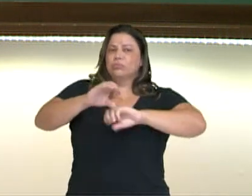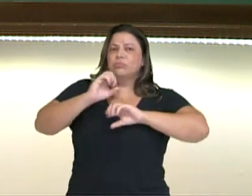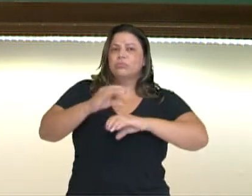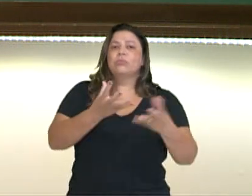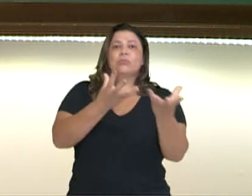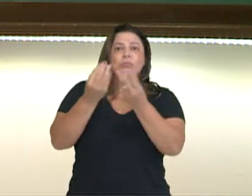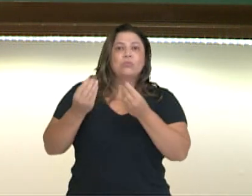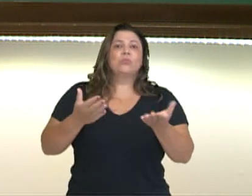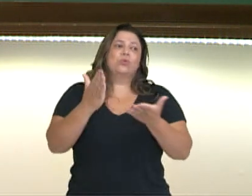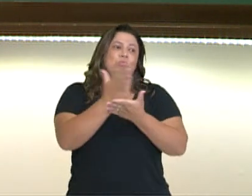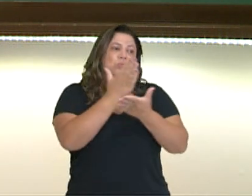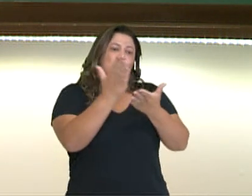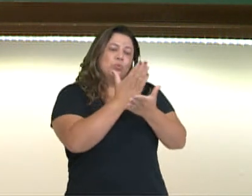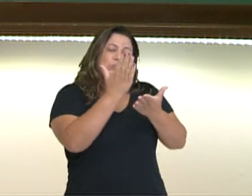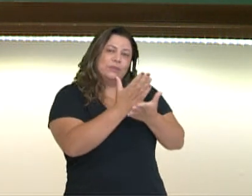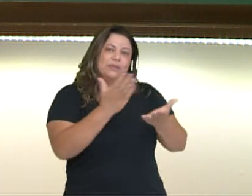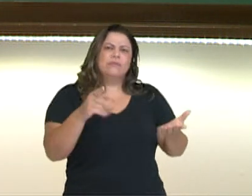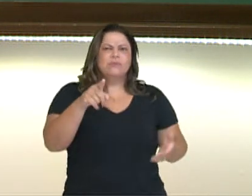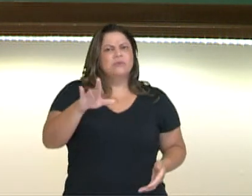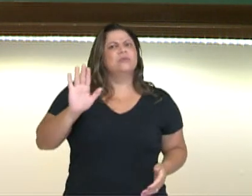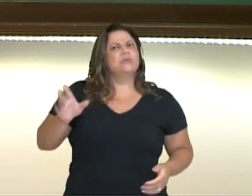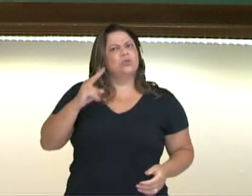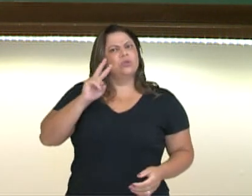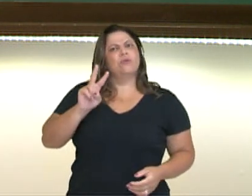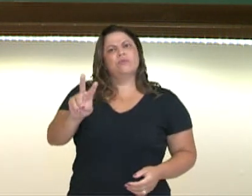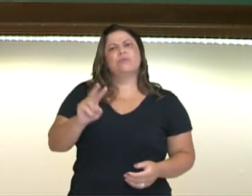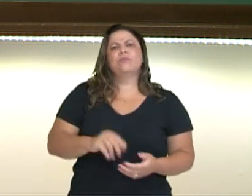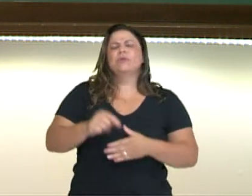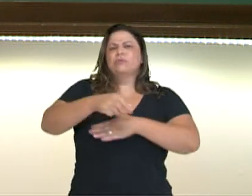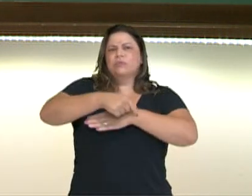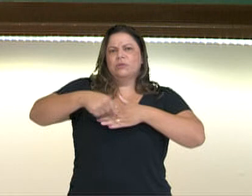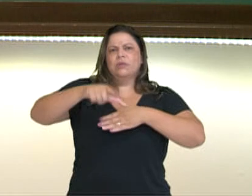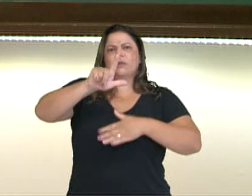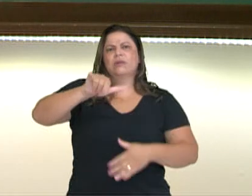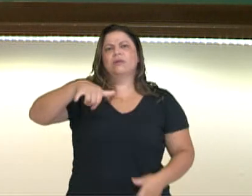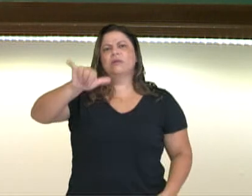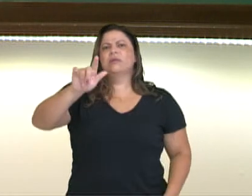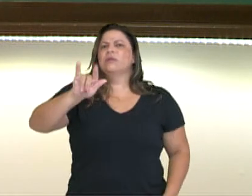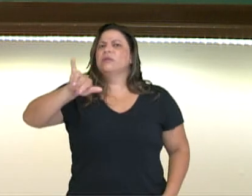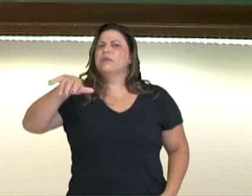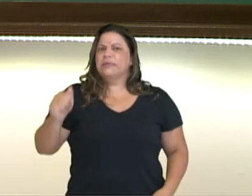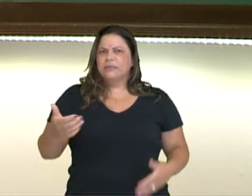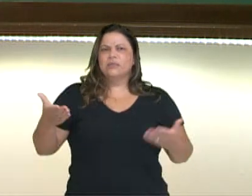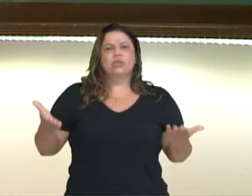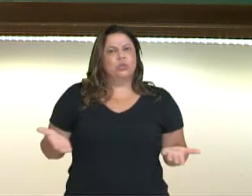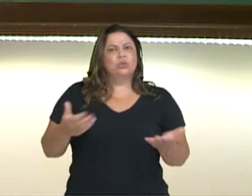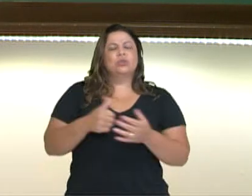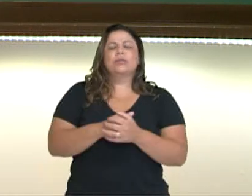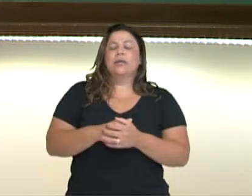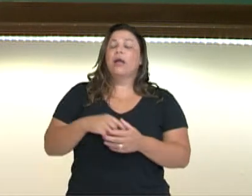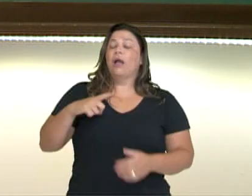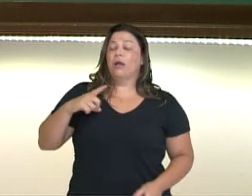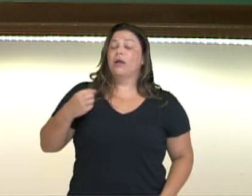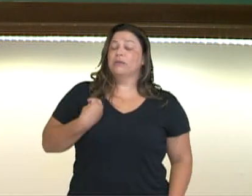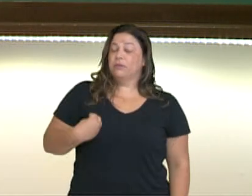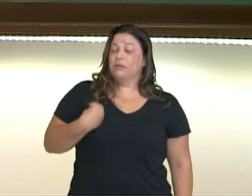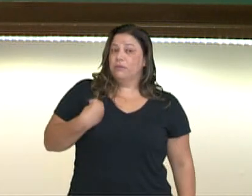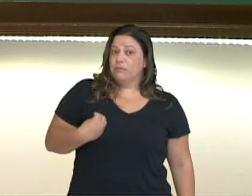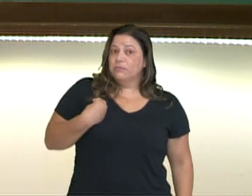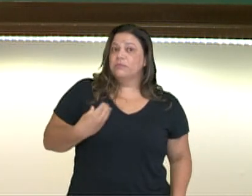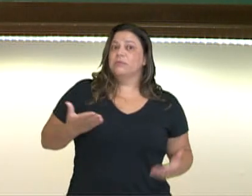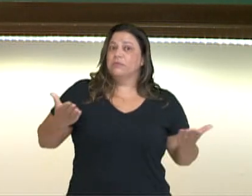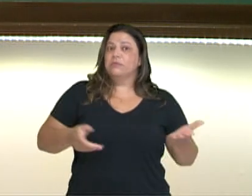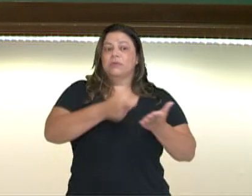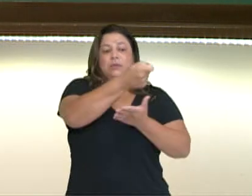livro didático. Você já ouviu falar da escritora Lígia Fagundes Telles? Ela ainda é viva, escreve